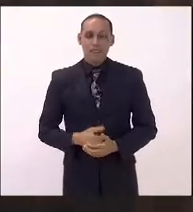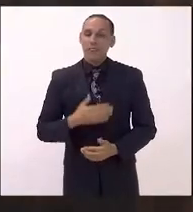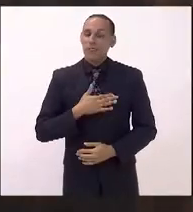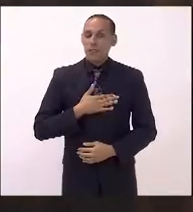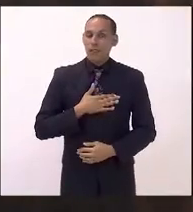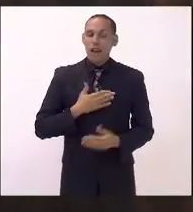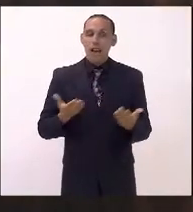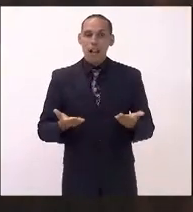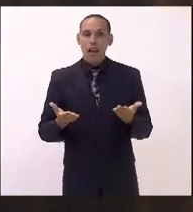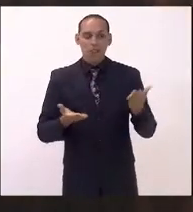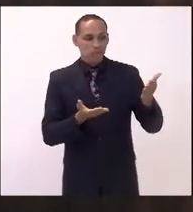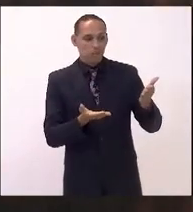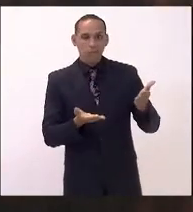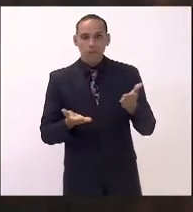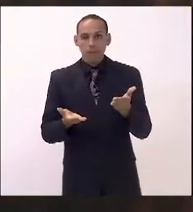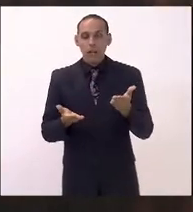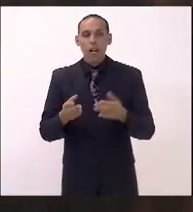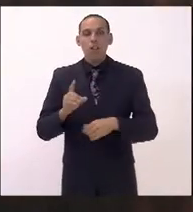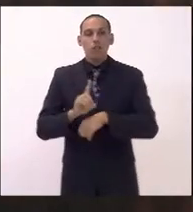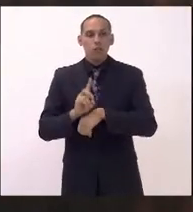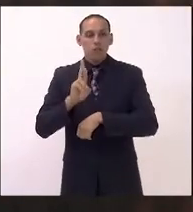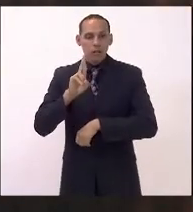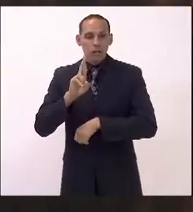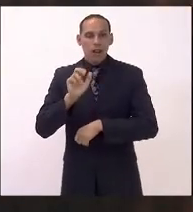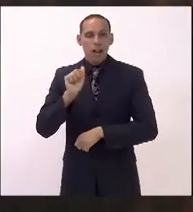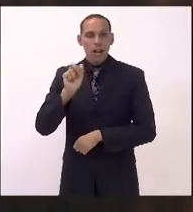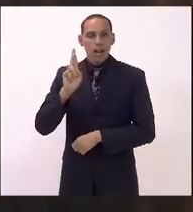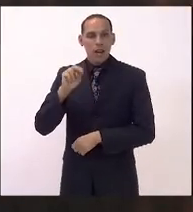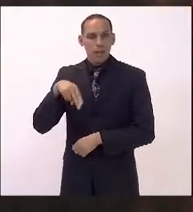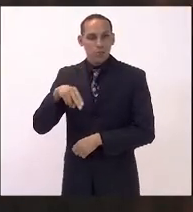Gostaria de passar a palavra ao doutor Arnon